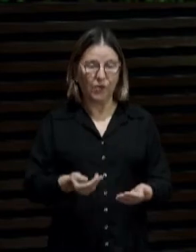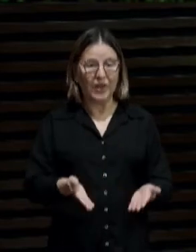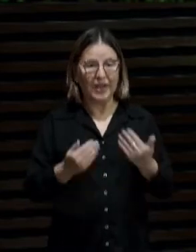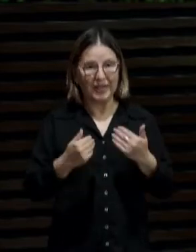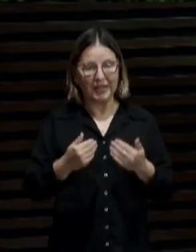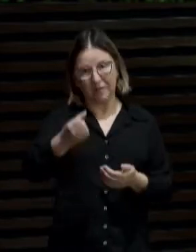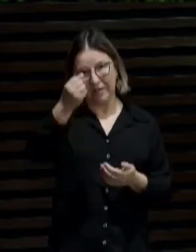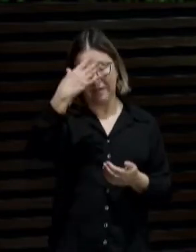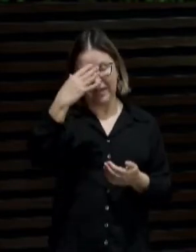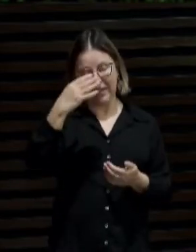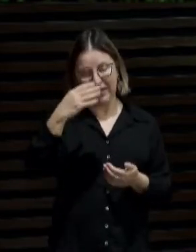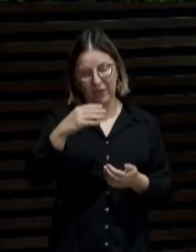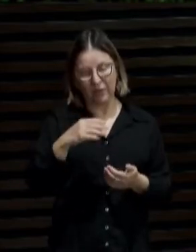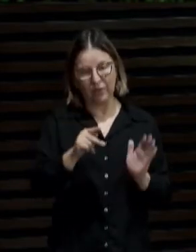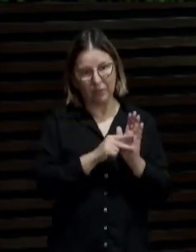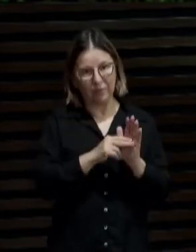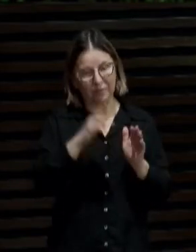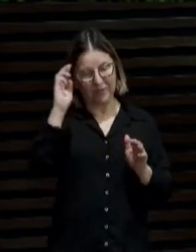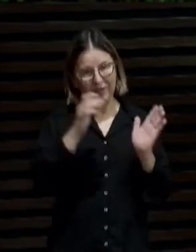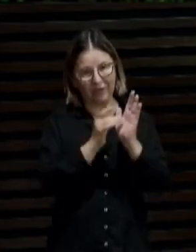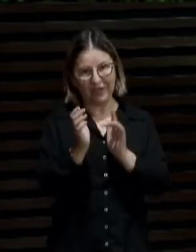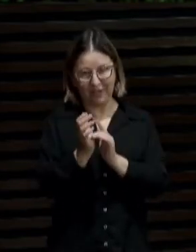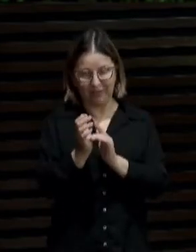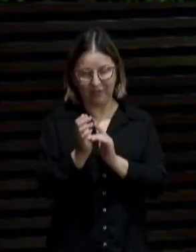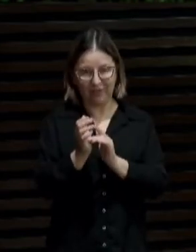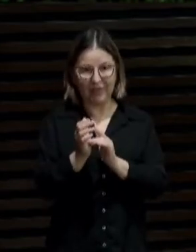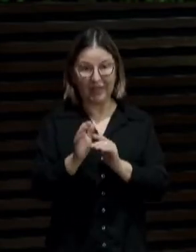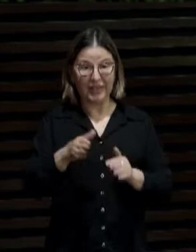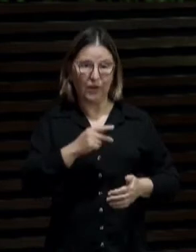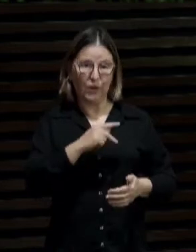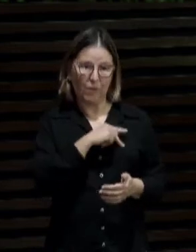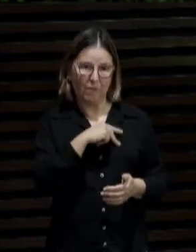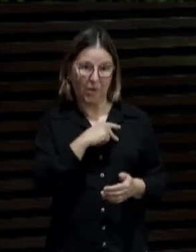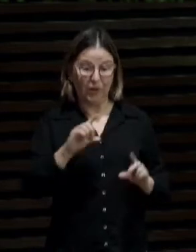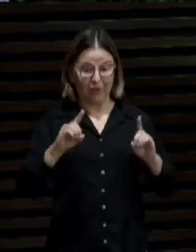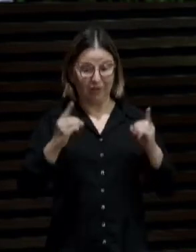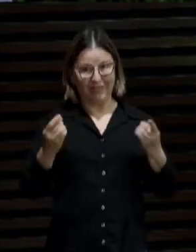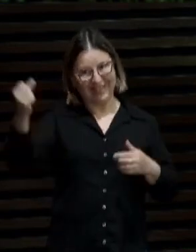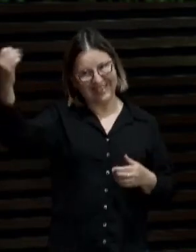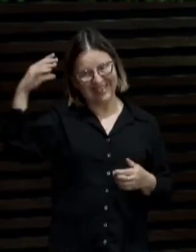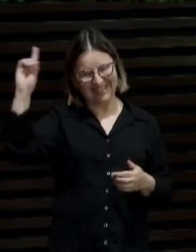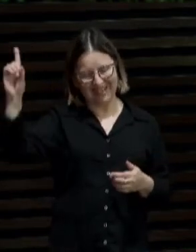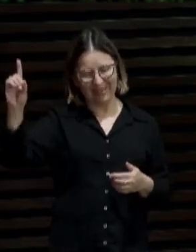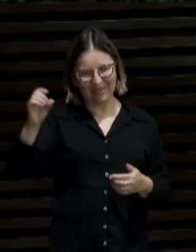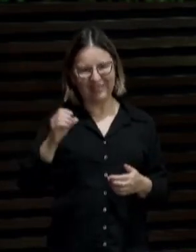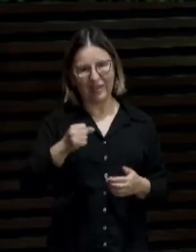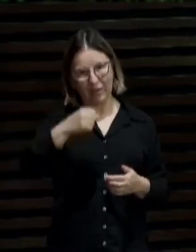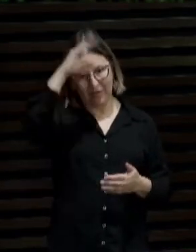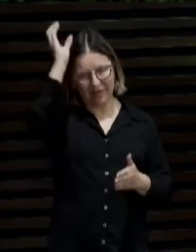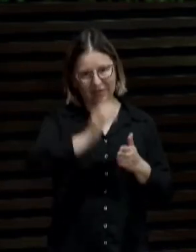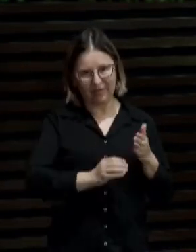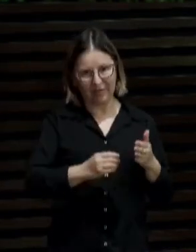de Paulo um árduo defensor da graça de Deus. No capítulo 4 de Romanos, o apóstolo dá 2